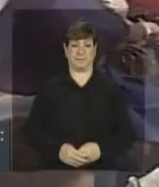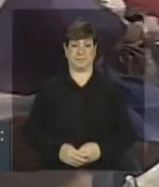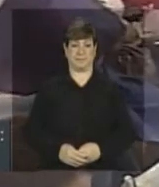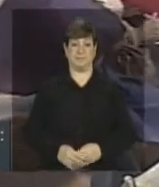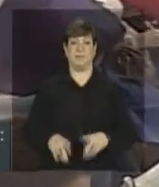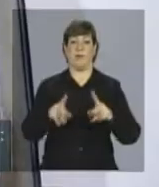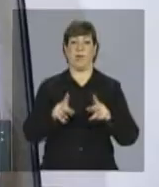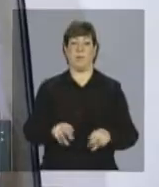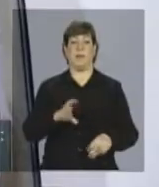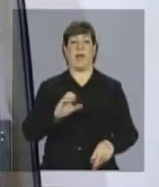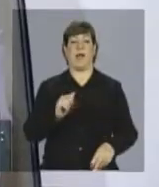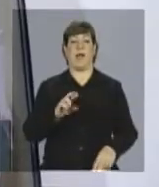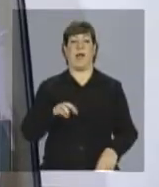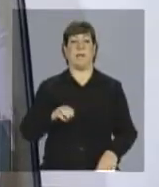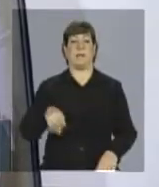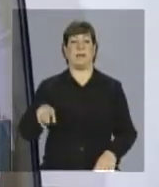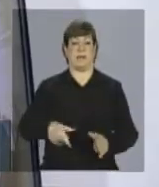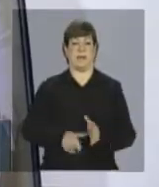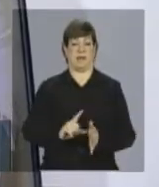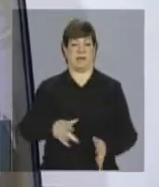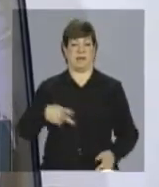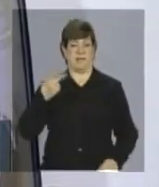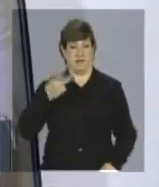como disse a Carmen,